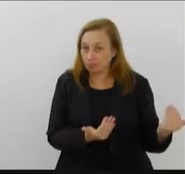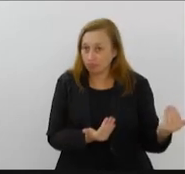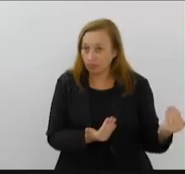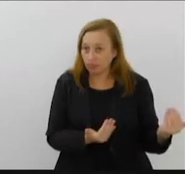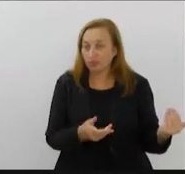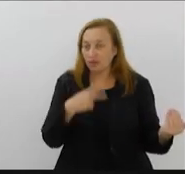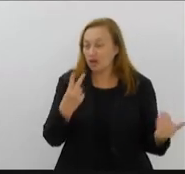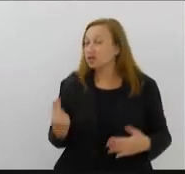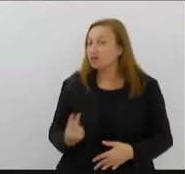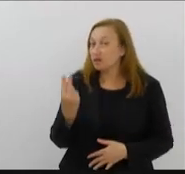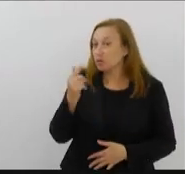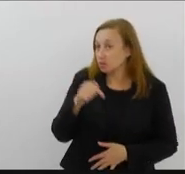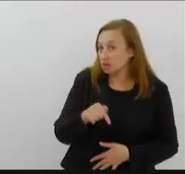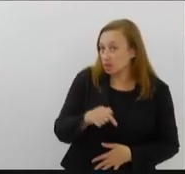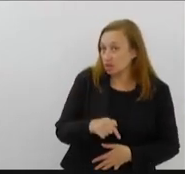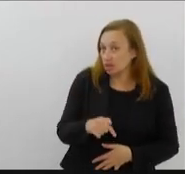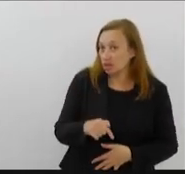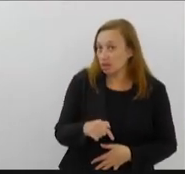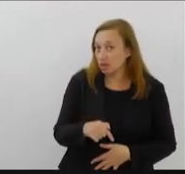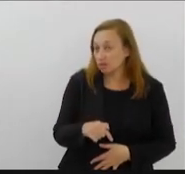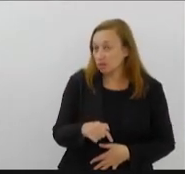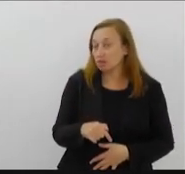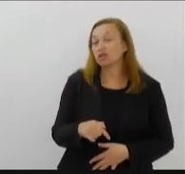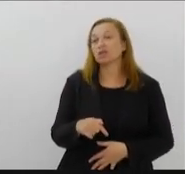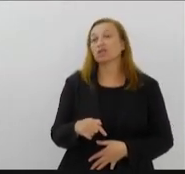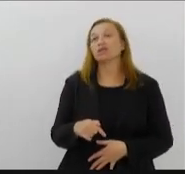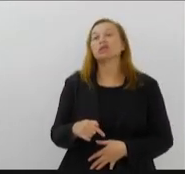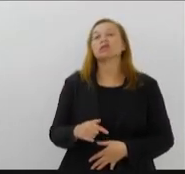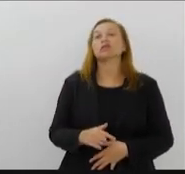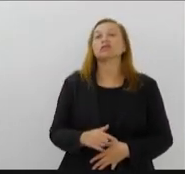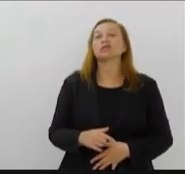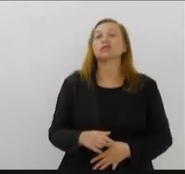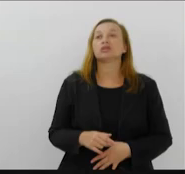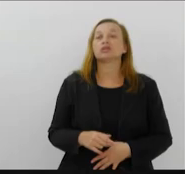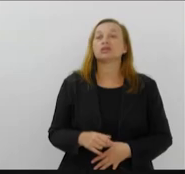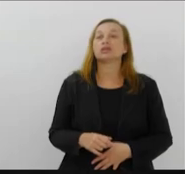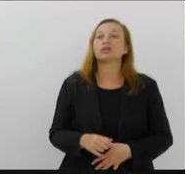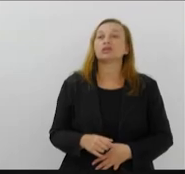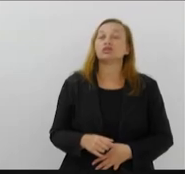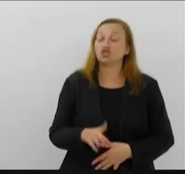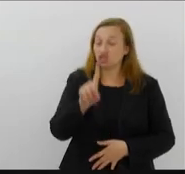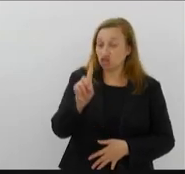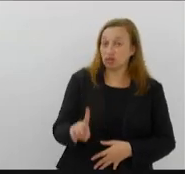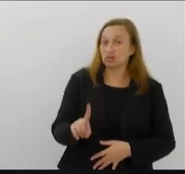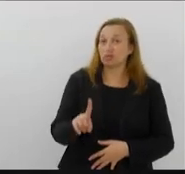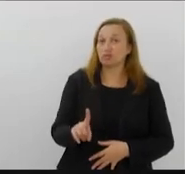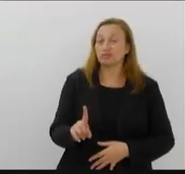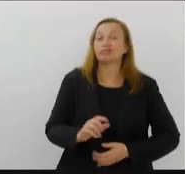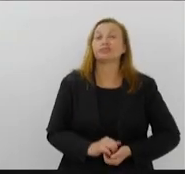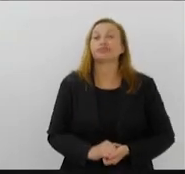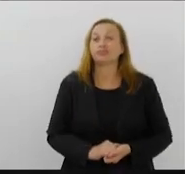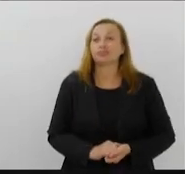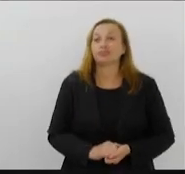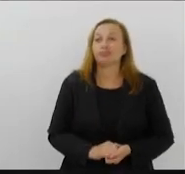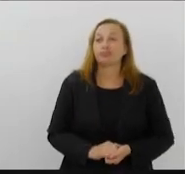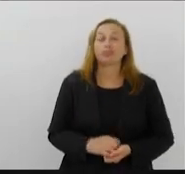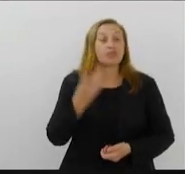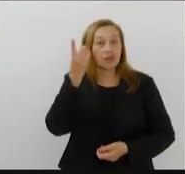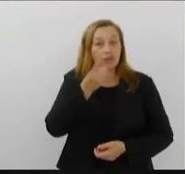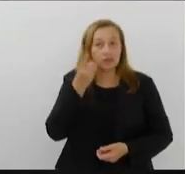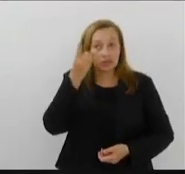falando de valores aqui, de favores aqui, nós estamos falando de direitos. Né? A gente...